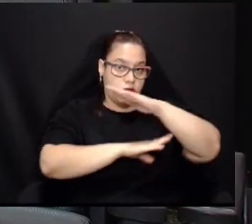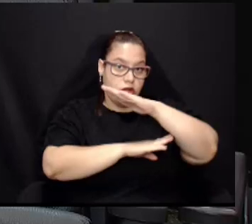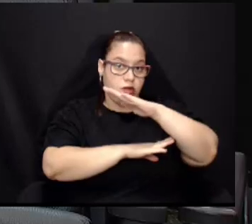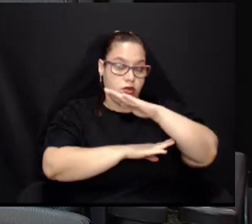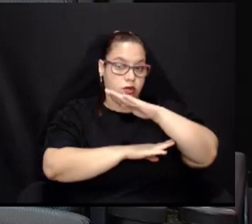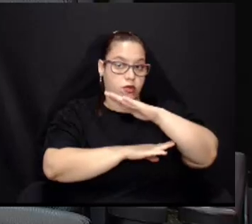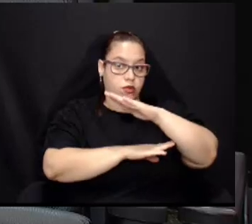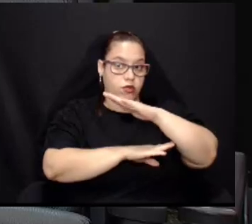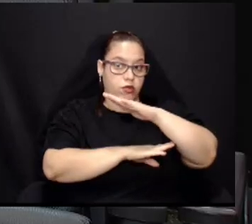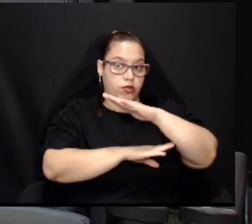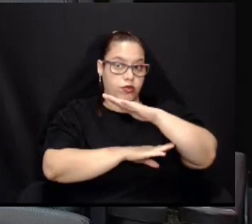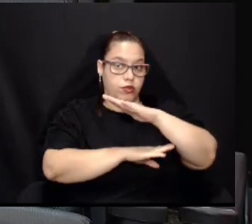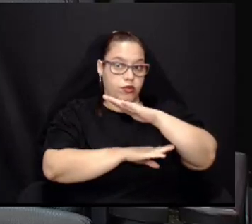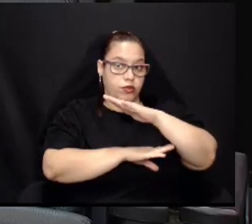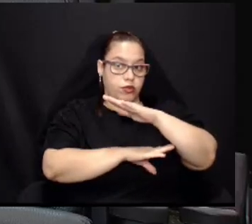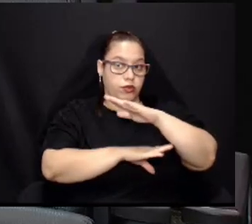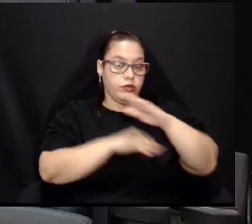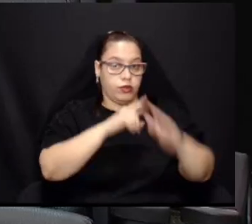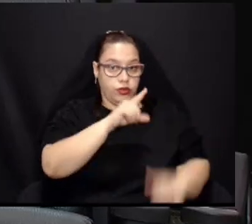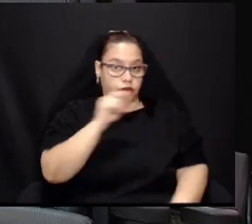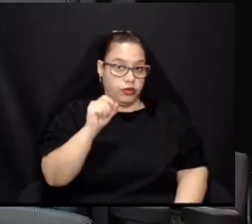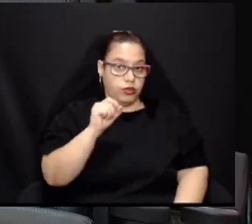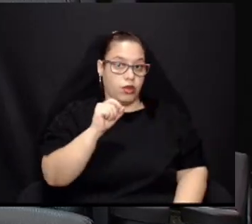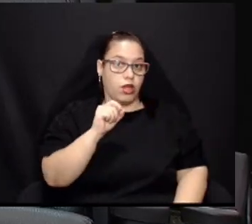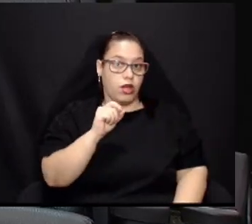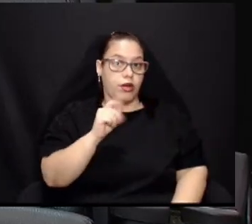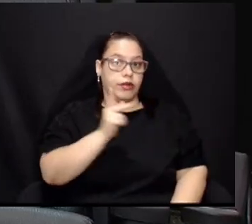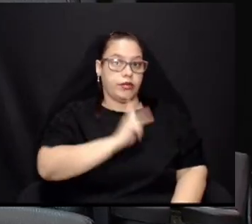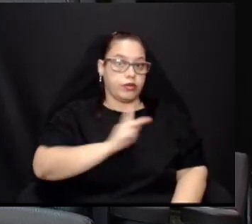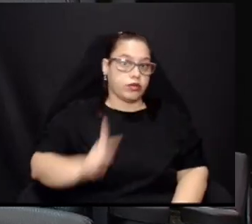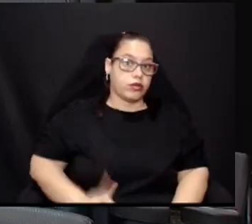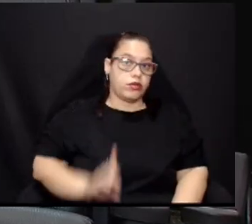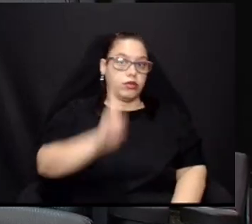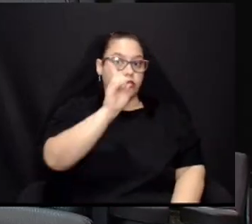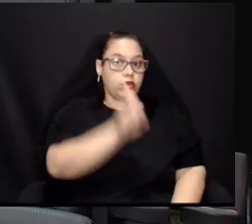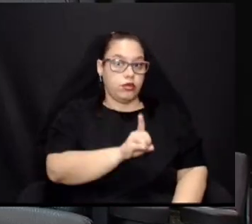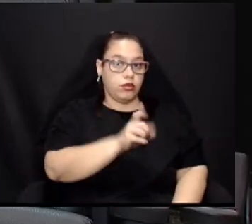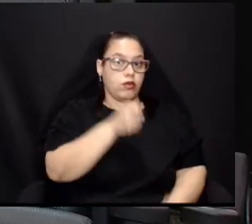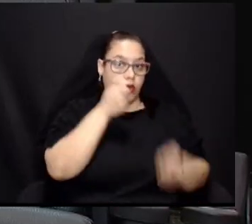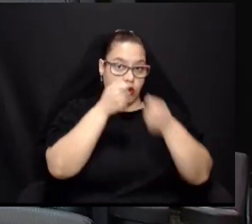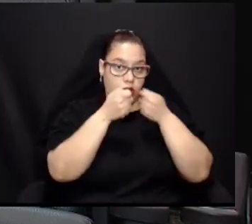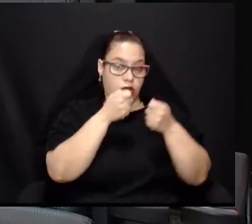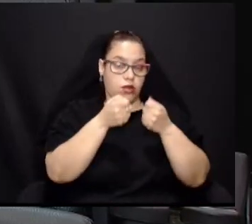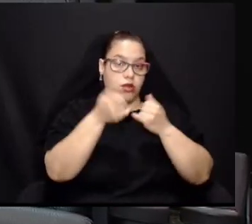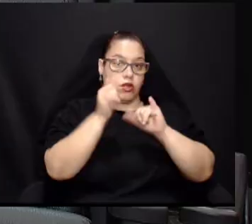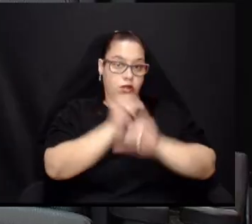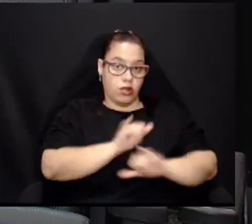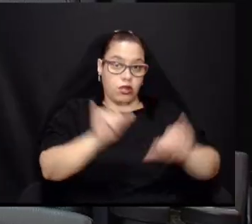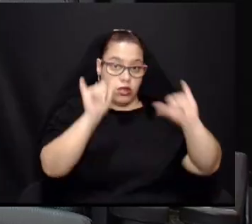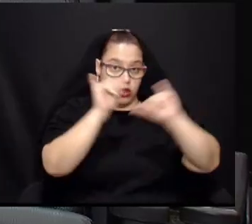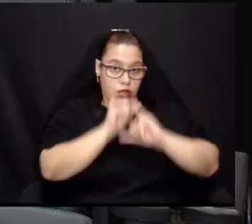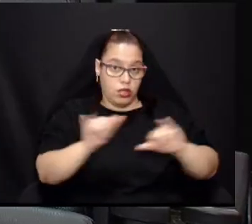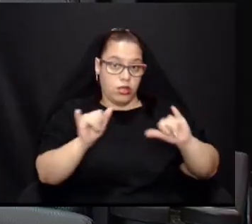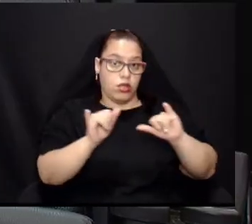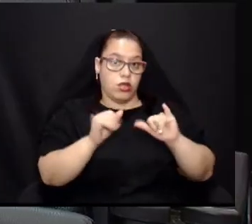sai da presidência com a gente, com a diretoria. Aí a assessoria de imprensa alimenta o site